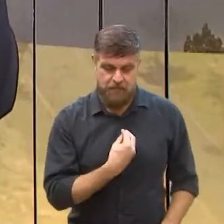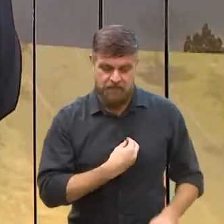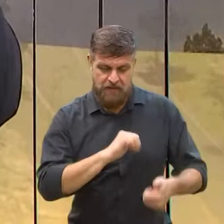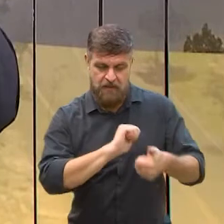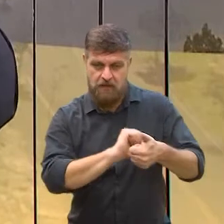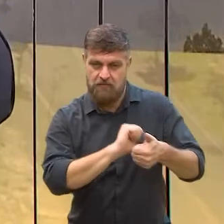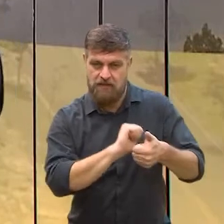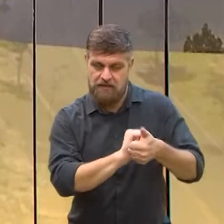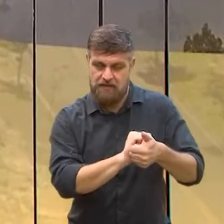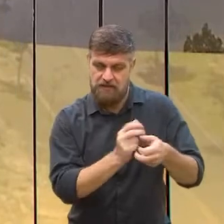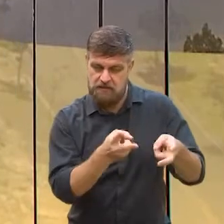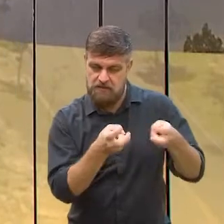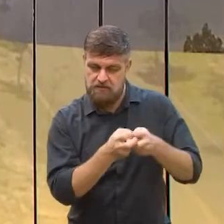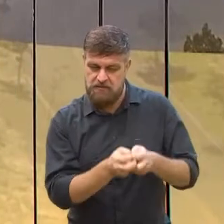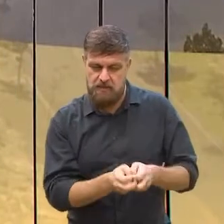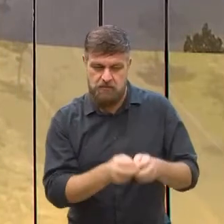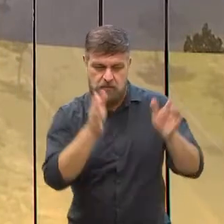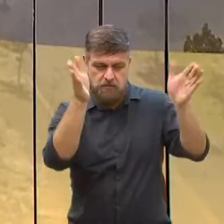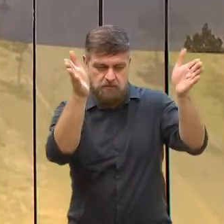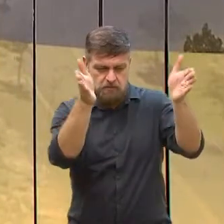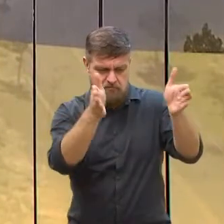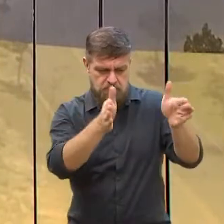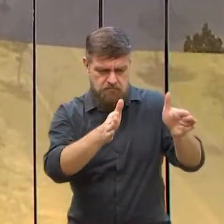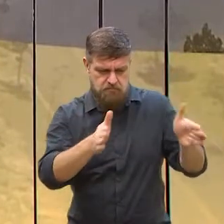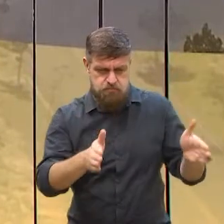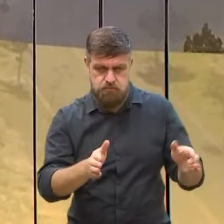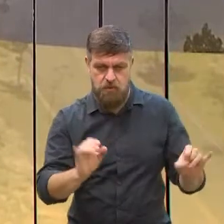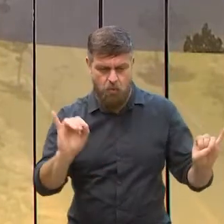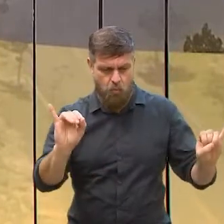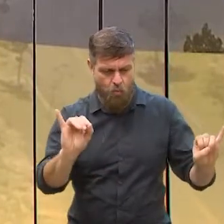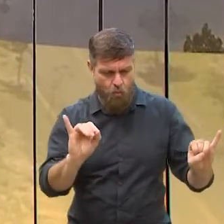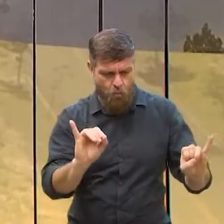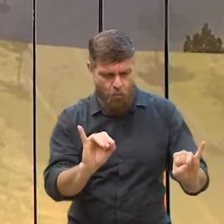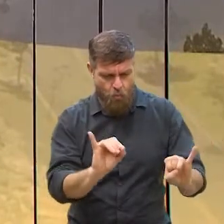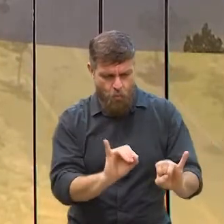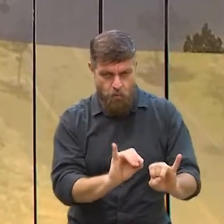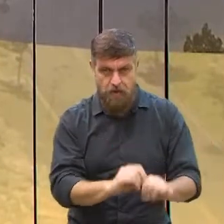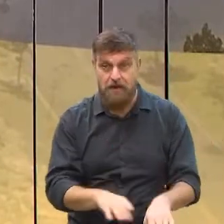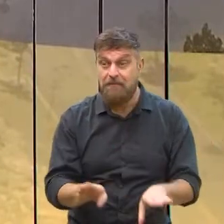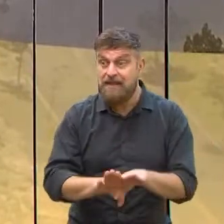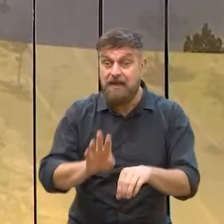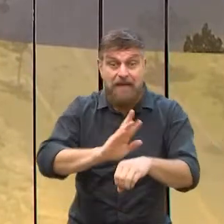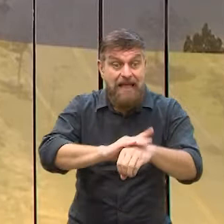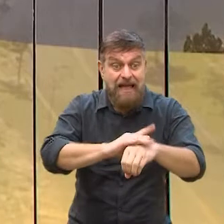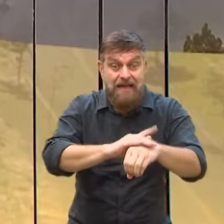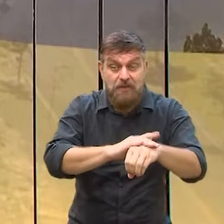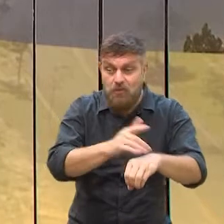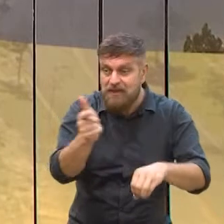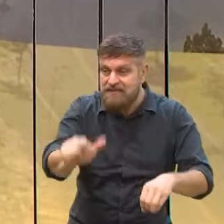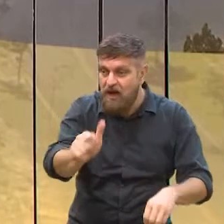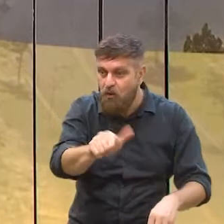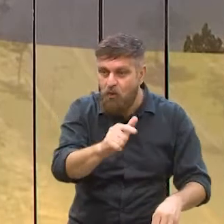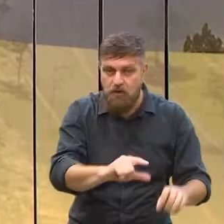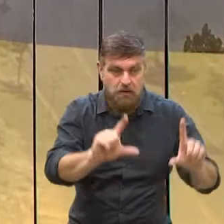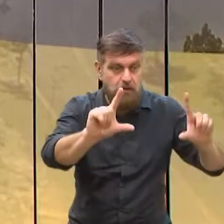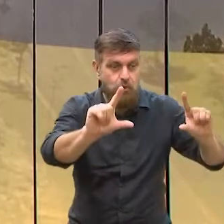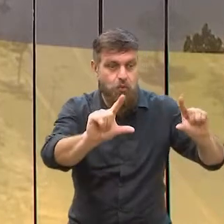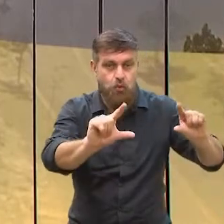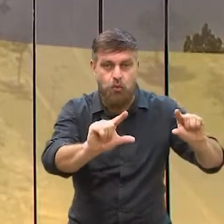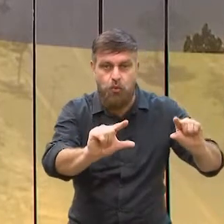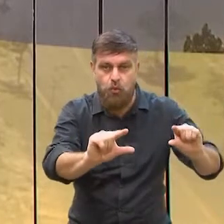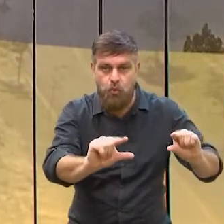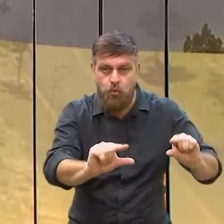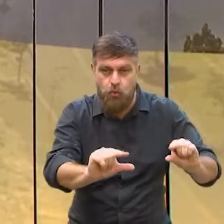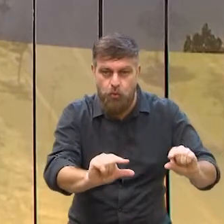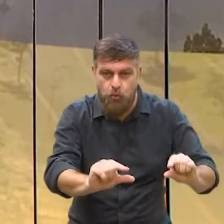diferença de tamanho. Mas também internamente as doenças diminuem muito, né? Acaba diminuindo demais